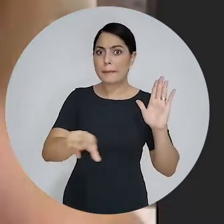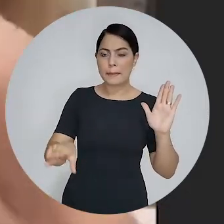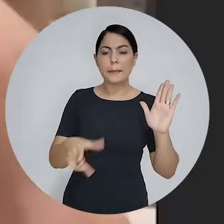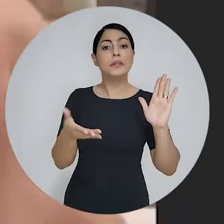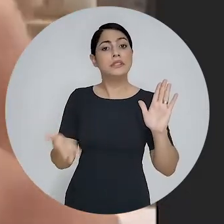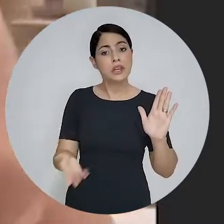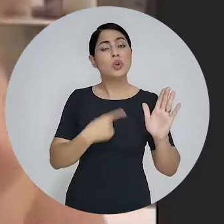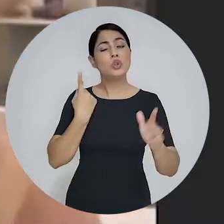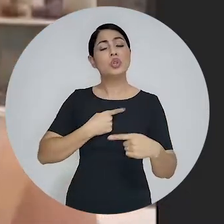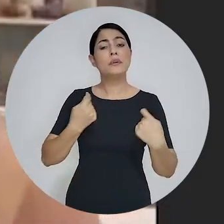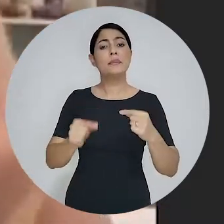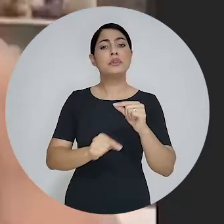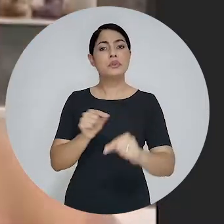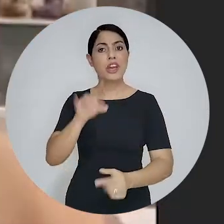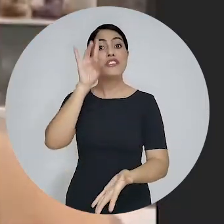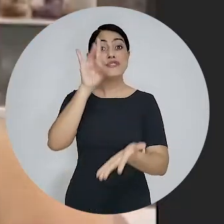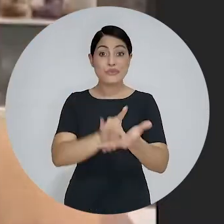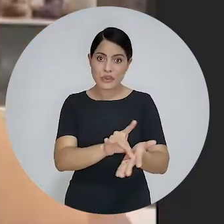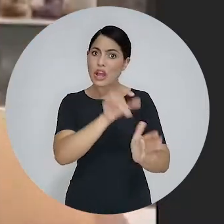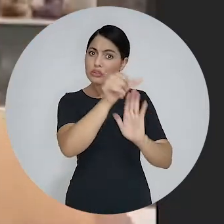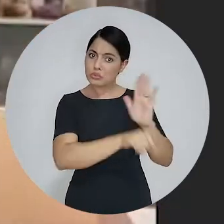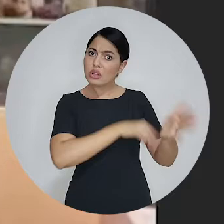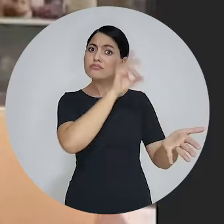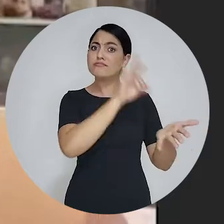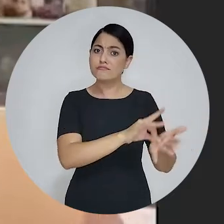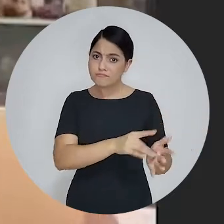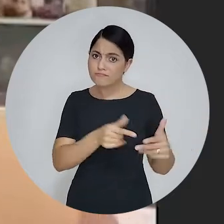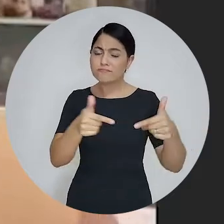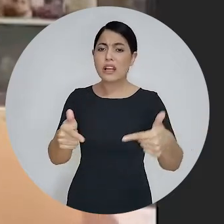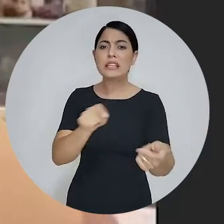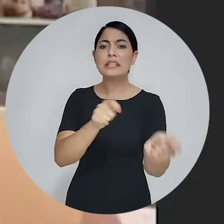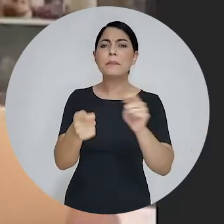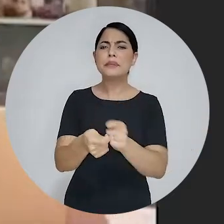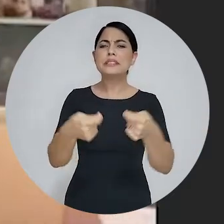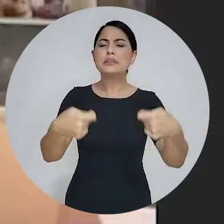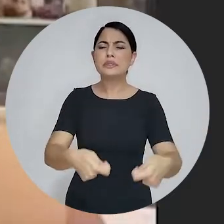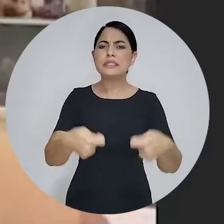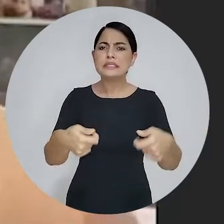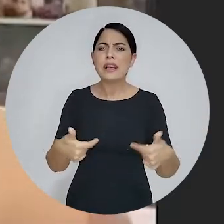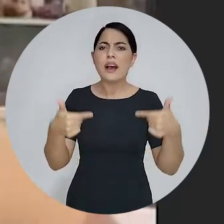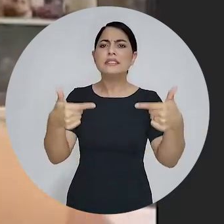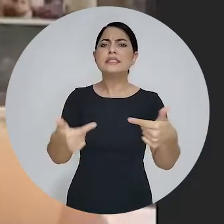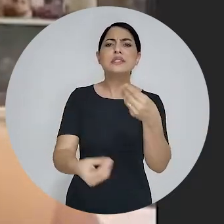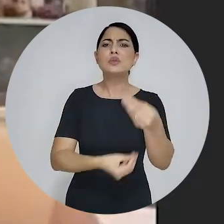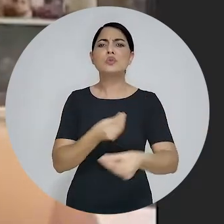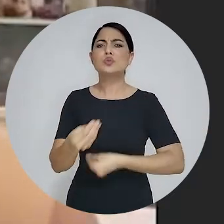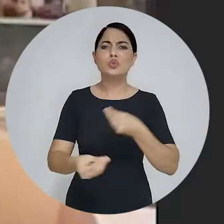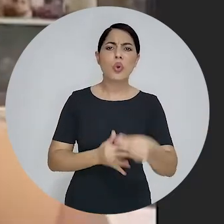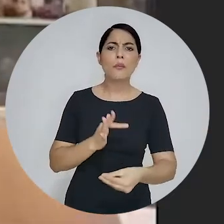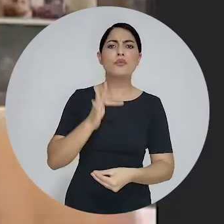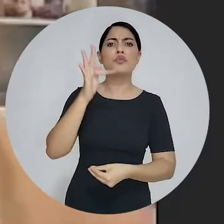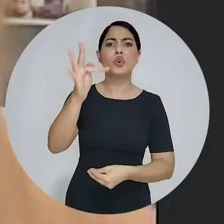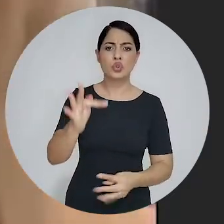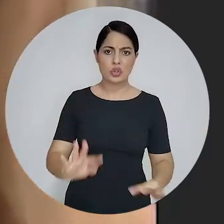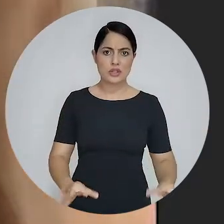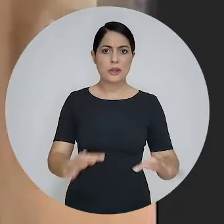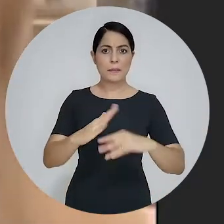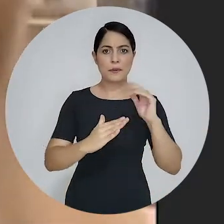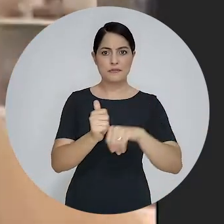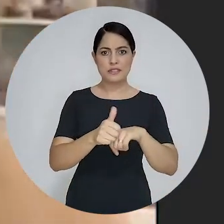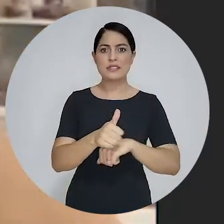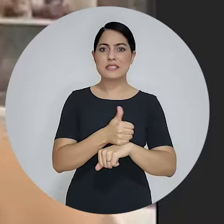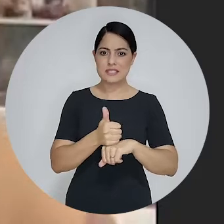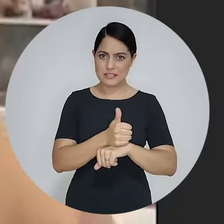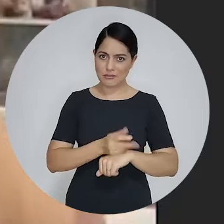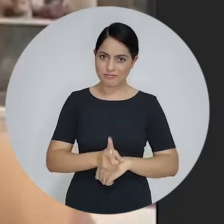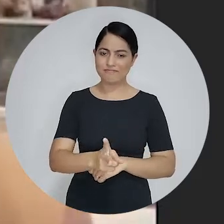mudanças todas e nós precisamos, sem dúvida alguma, efetivar essas mudanças e fazer, na verdade, as adequações necessárias para que a gente possa